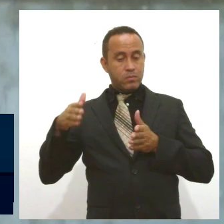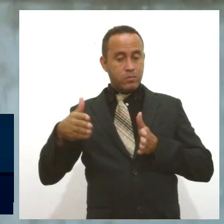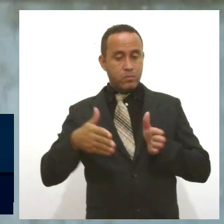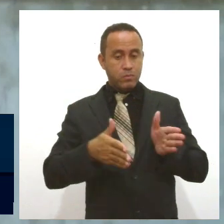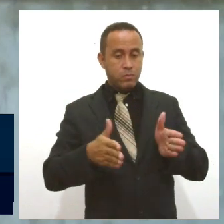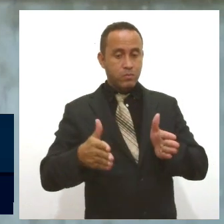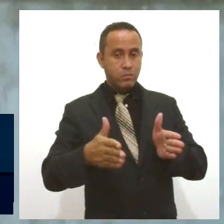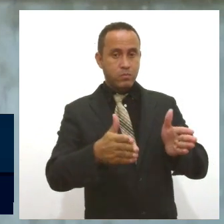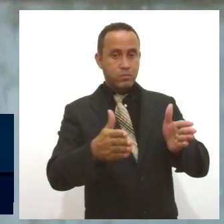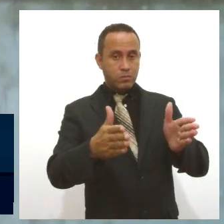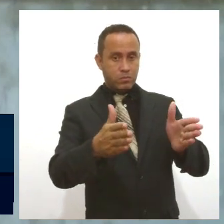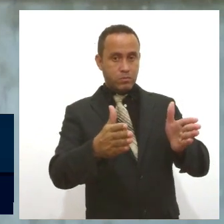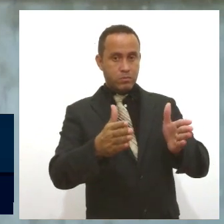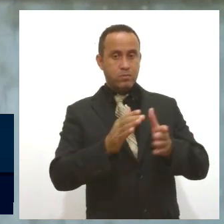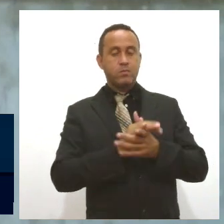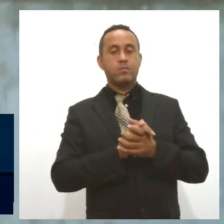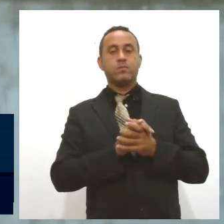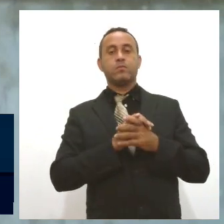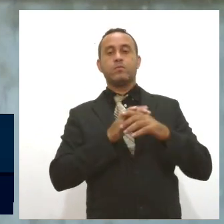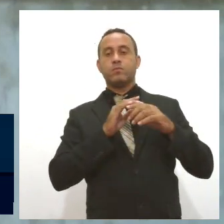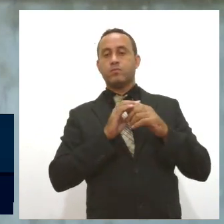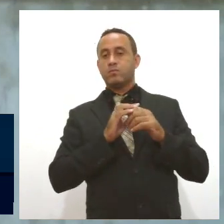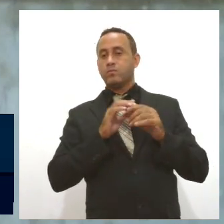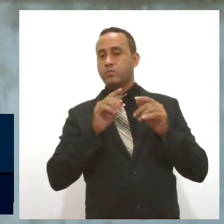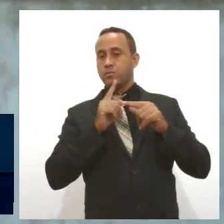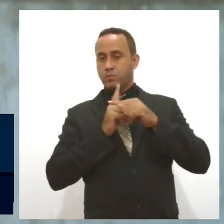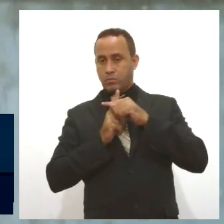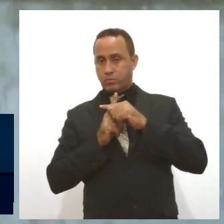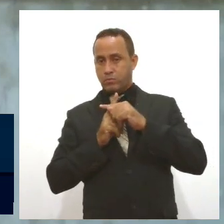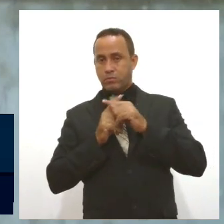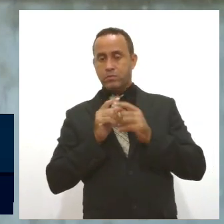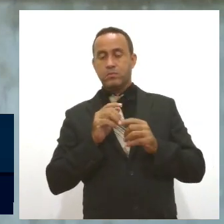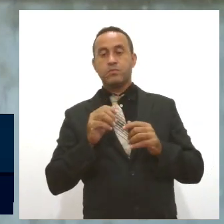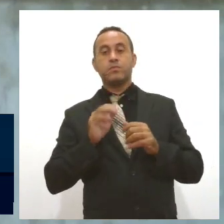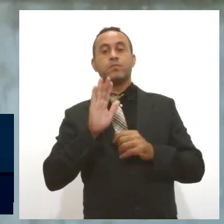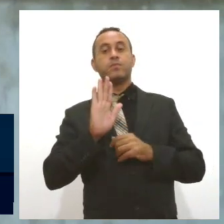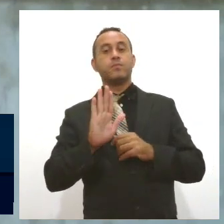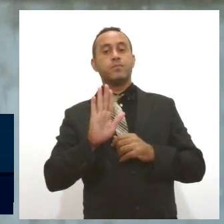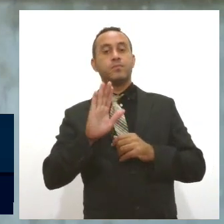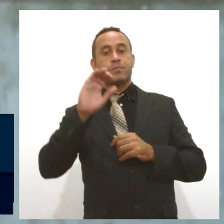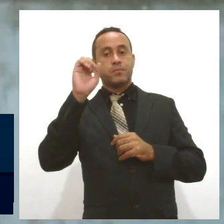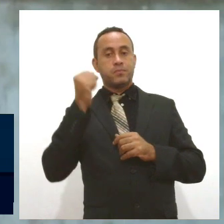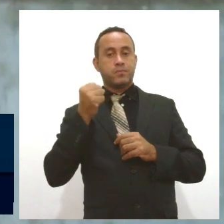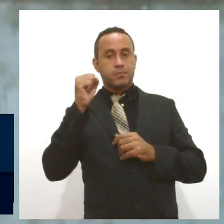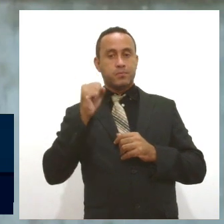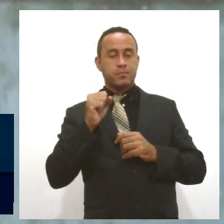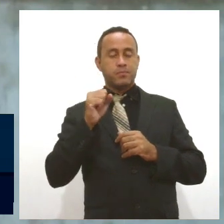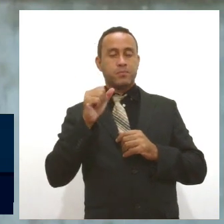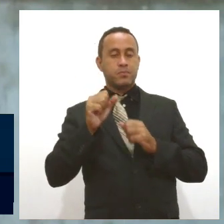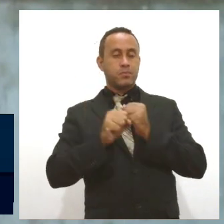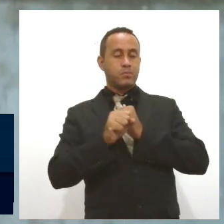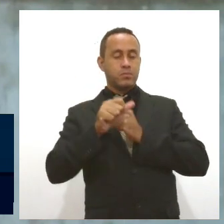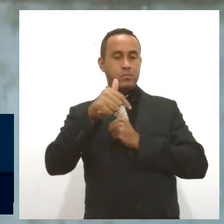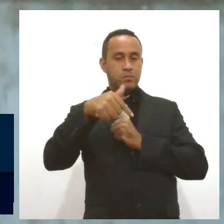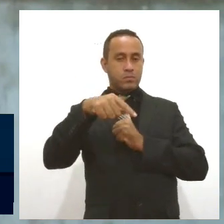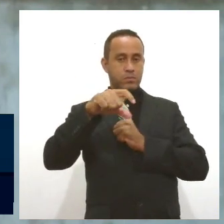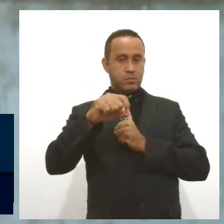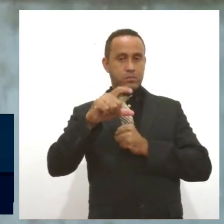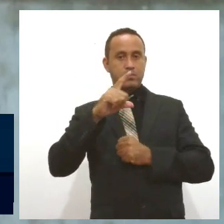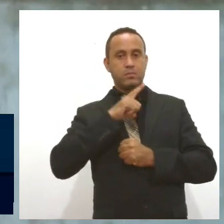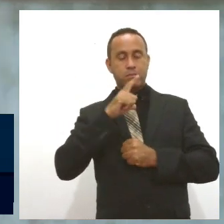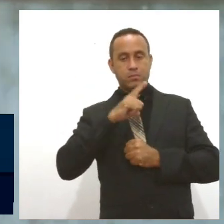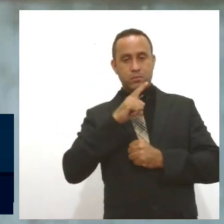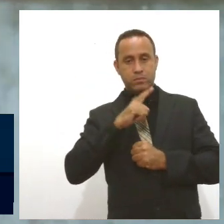nosso balanço hídrico é negativo. Mas com a sabedoria dos sergipanos, desde a década de 70, que nós